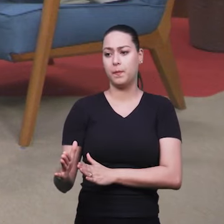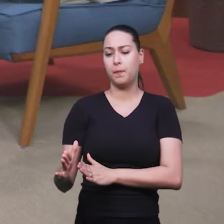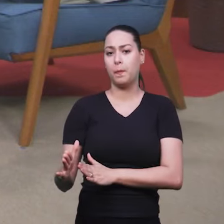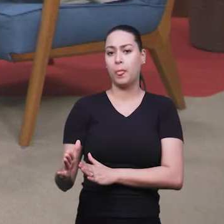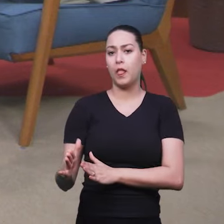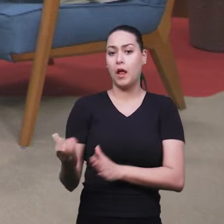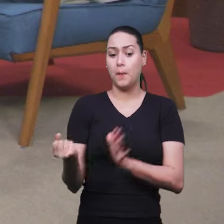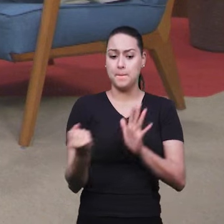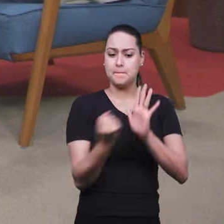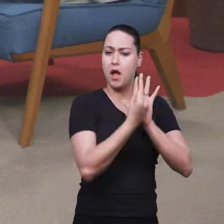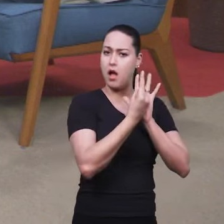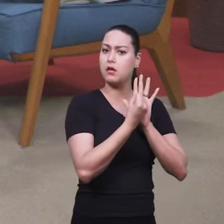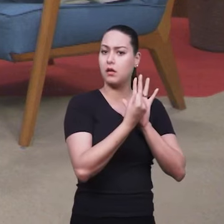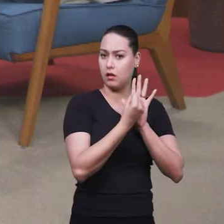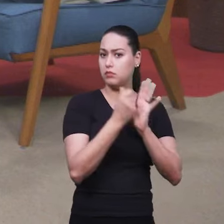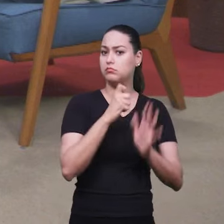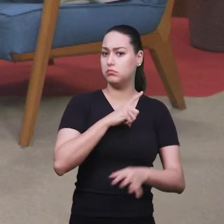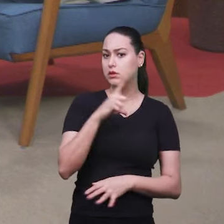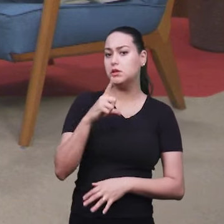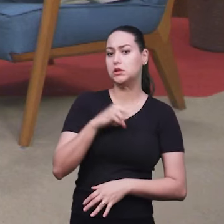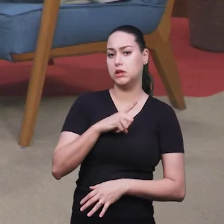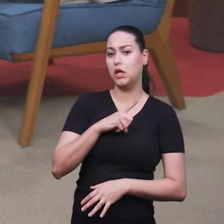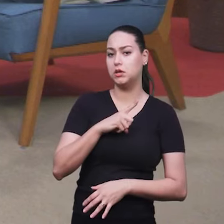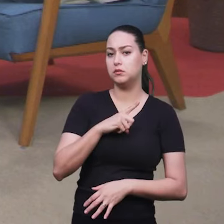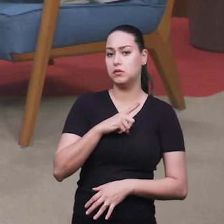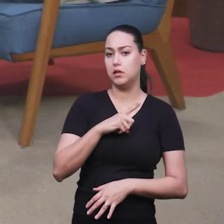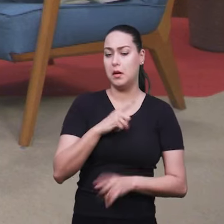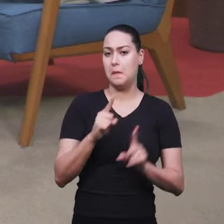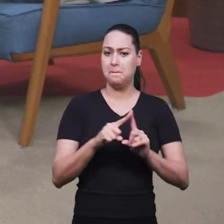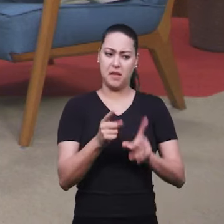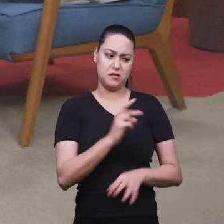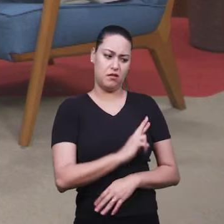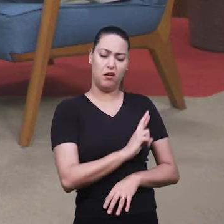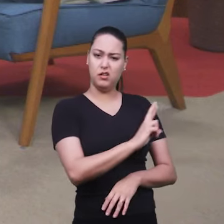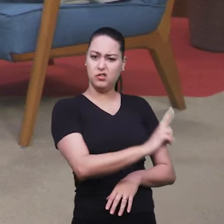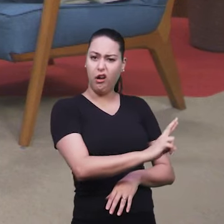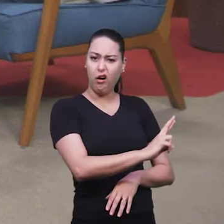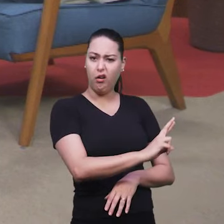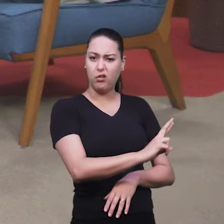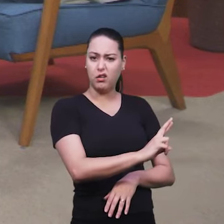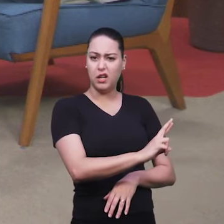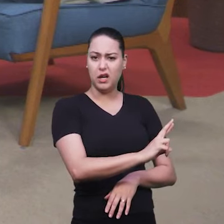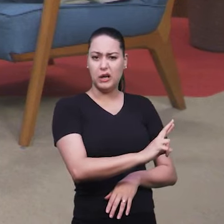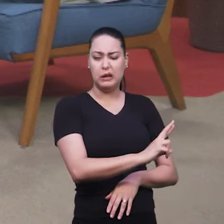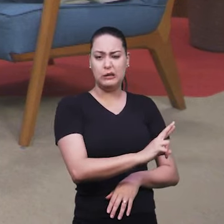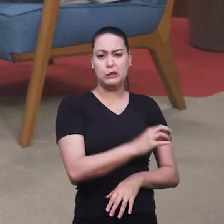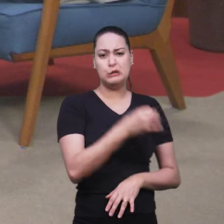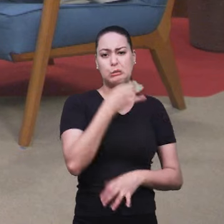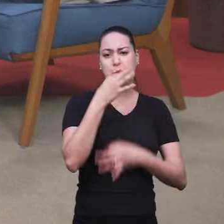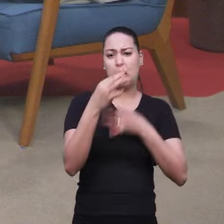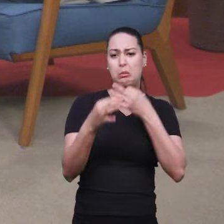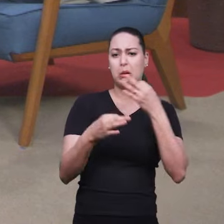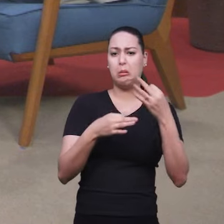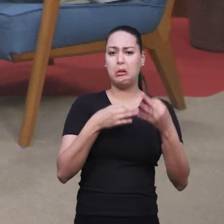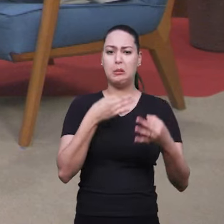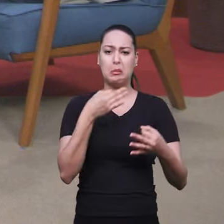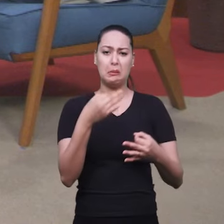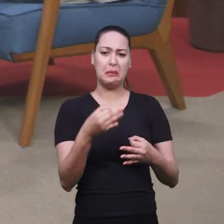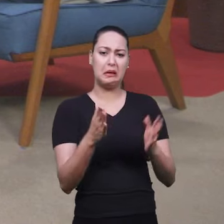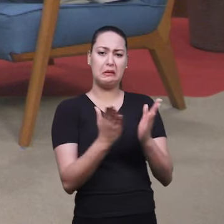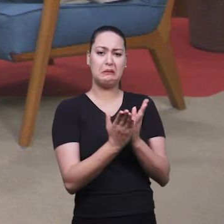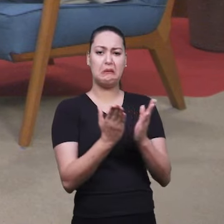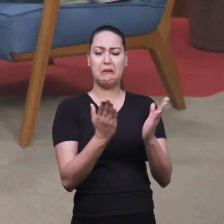está, a marca na vida dela não é uma marca religiosa, de um discurso, de